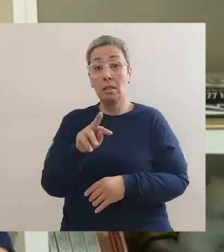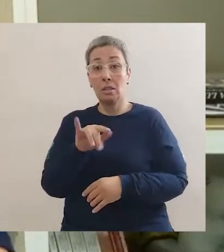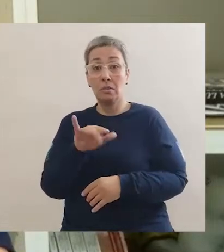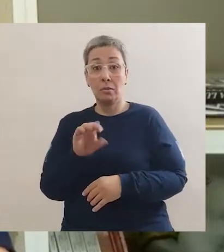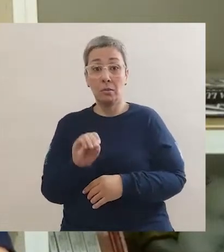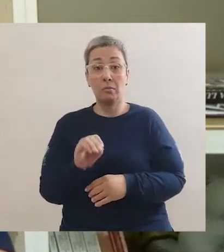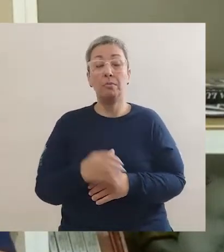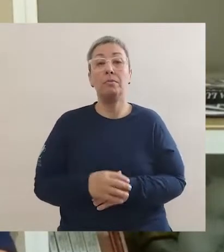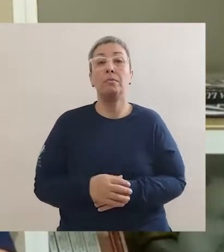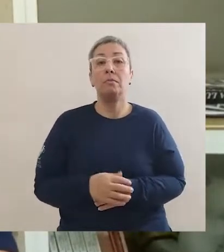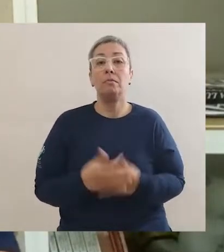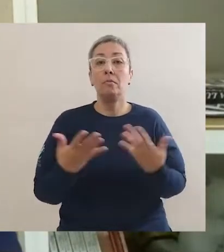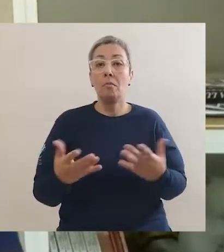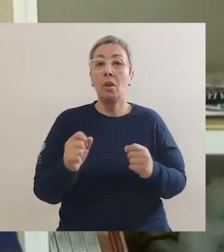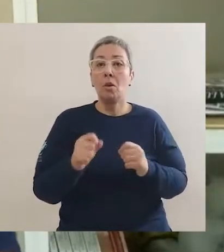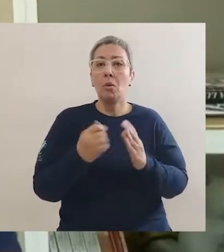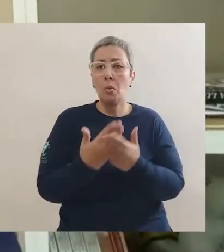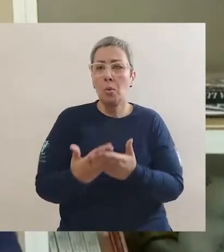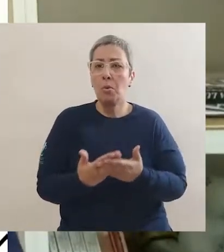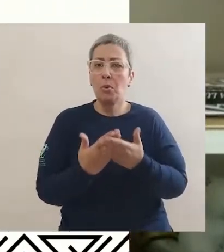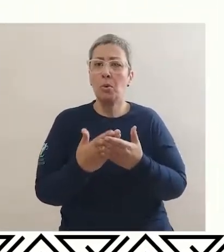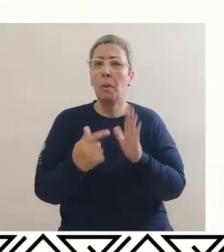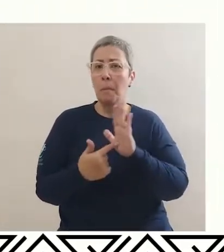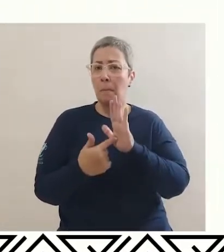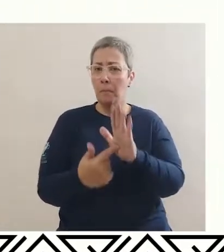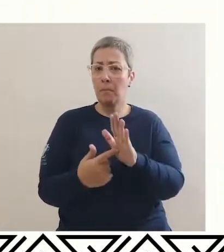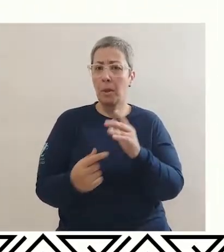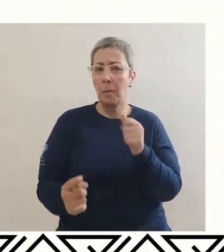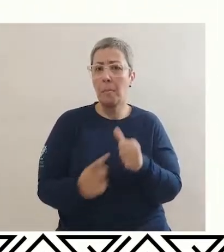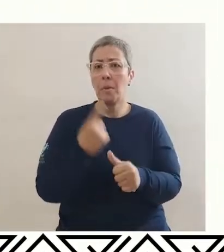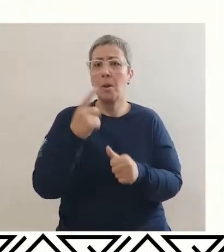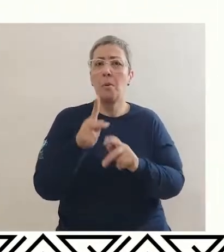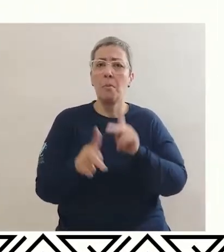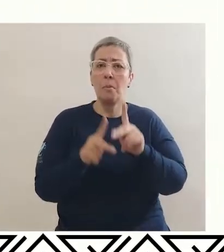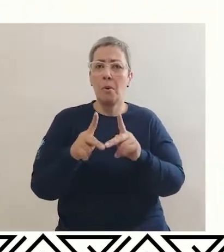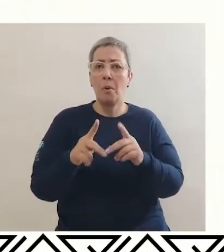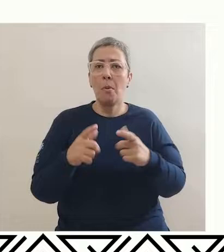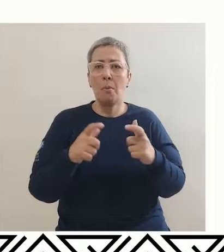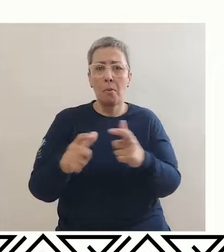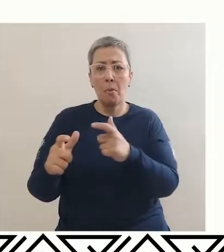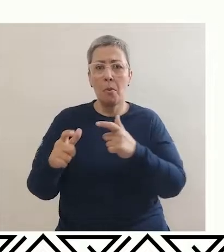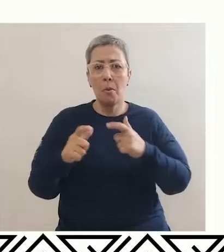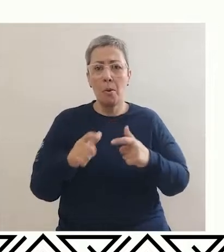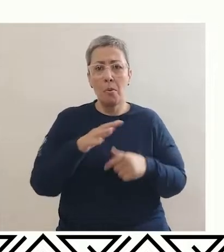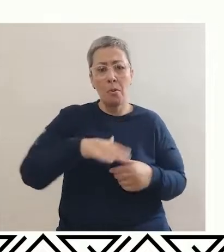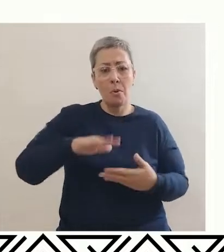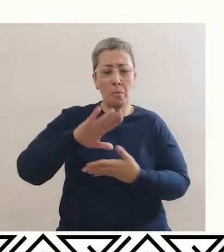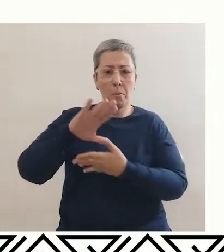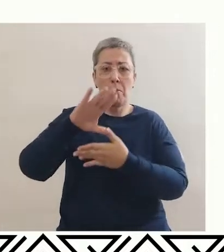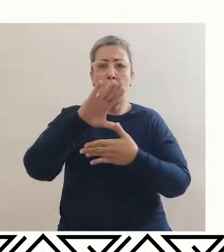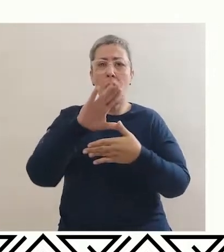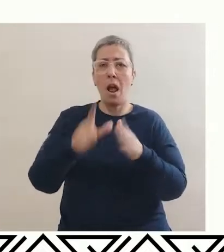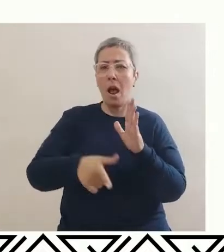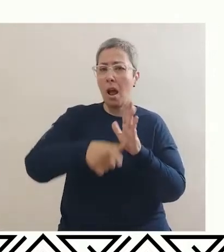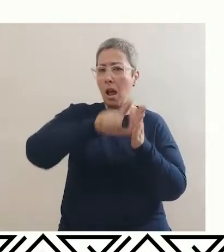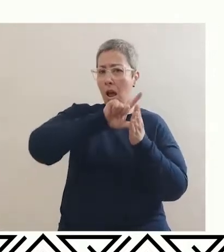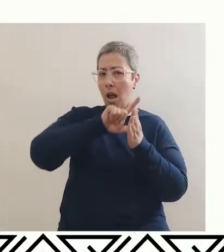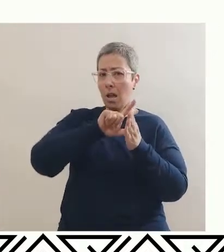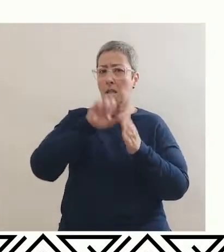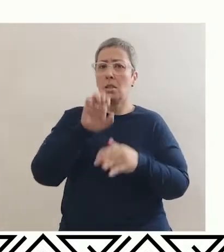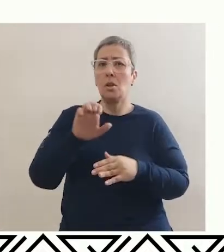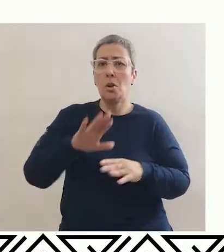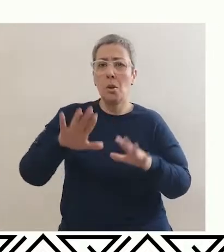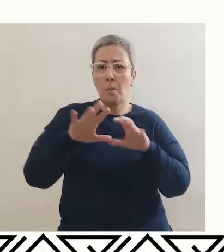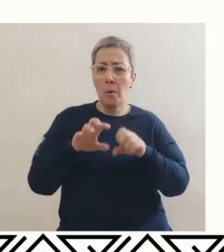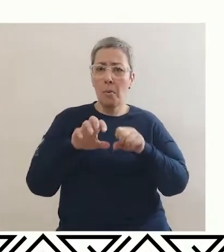indígena? Conforme descrito no dicionário Michaelis, a palavra indígena significa